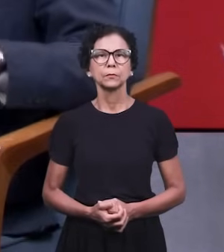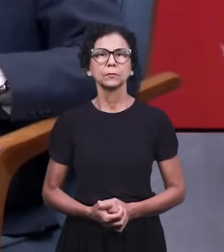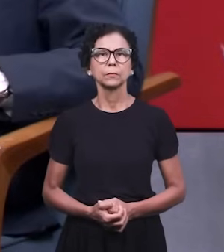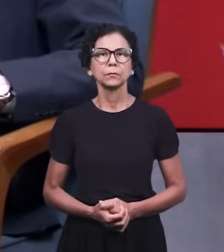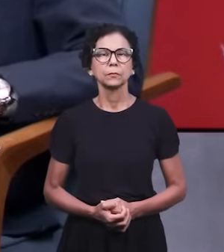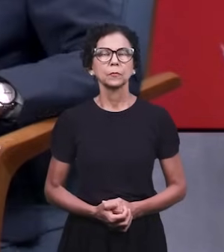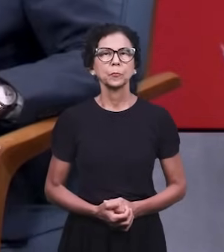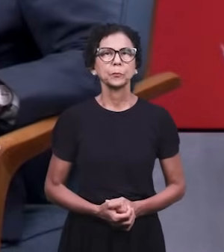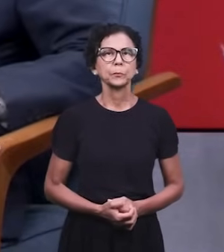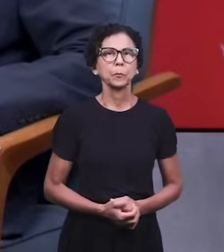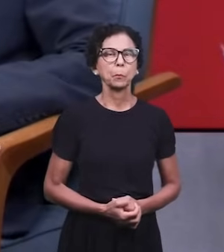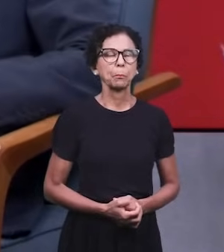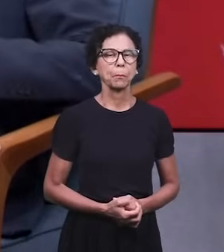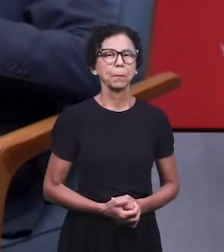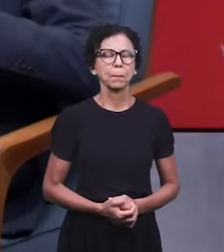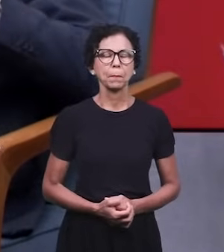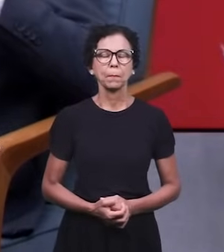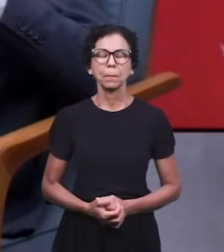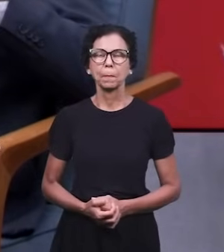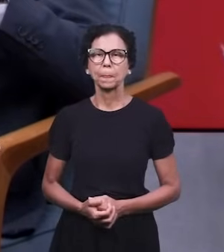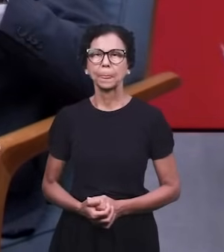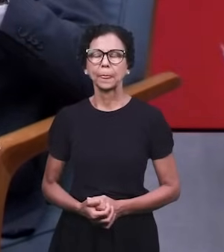Irmãos, nós falamos